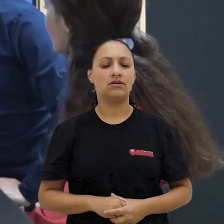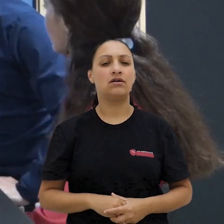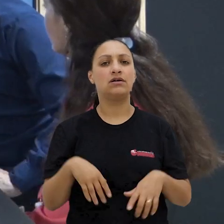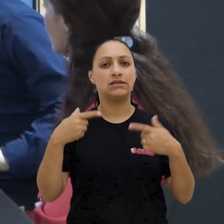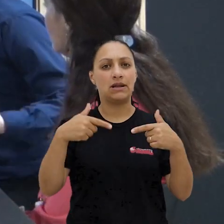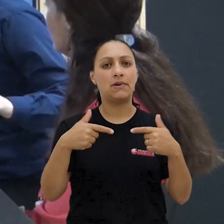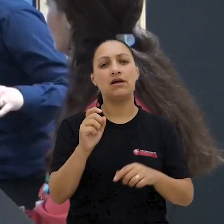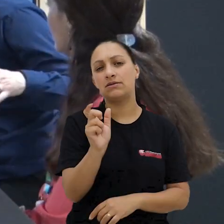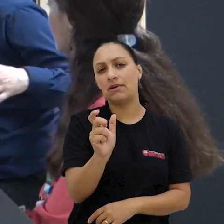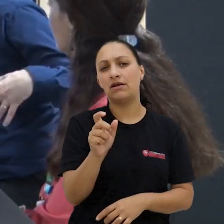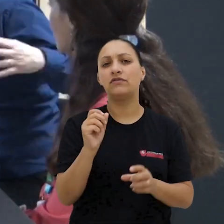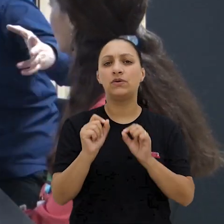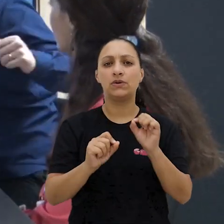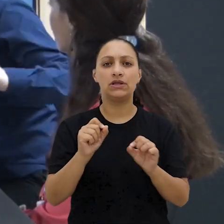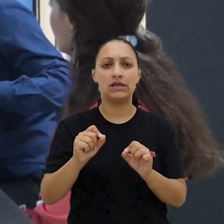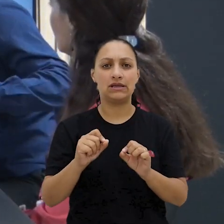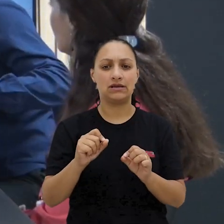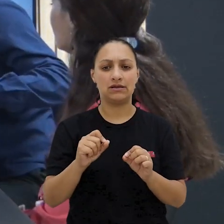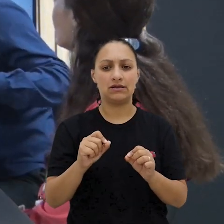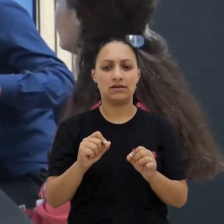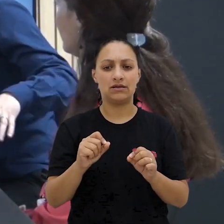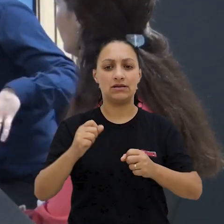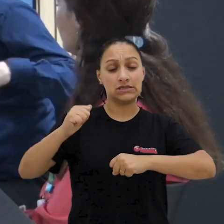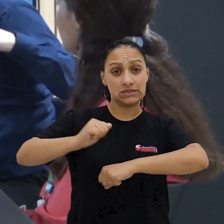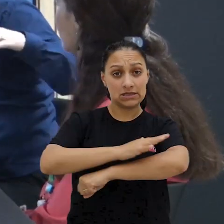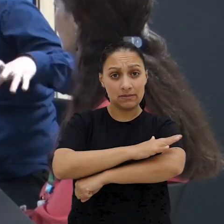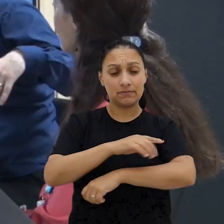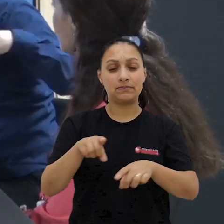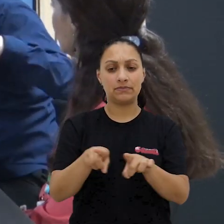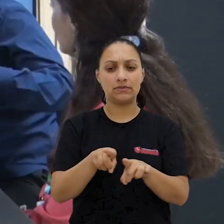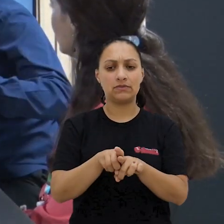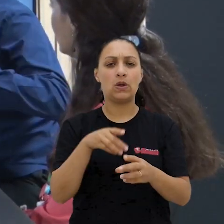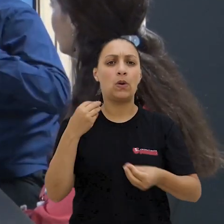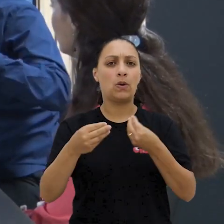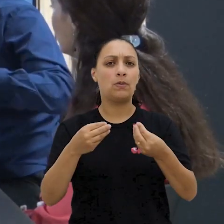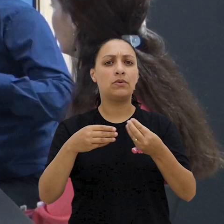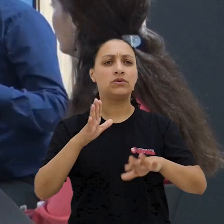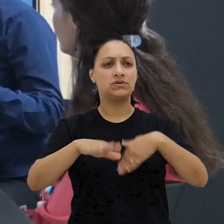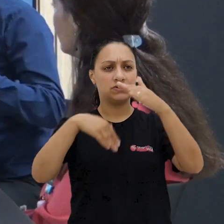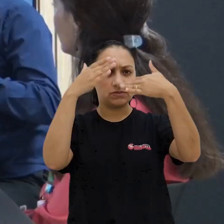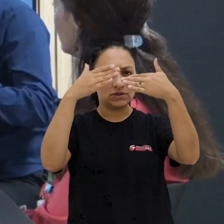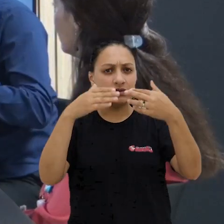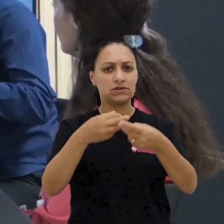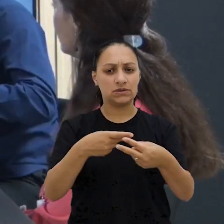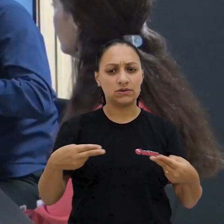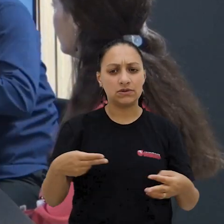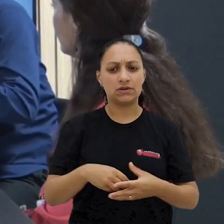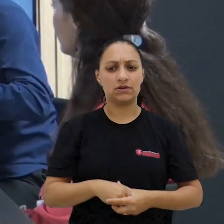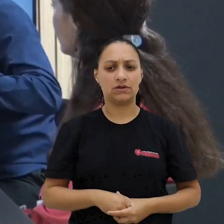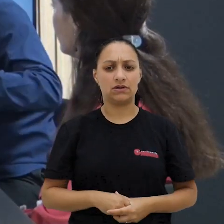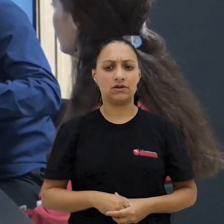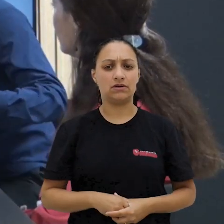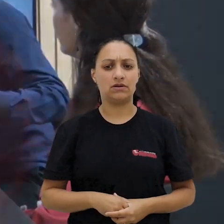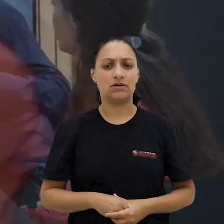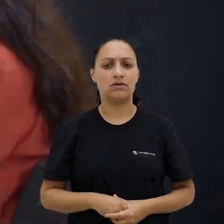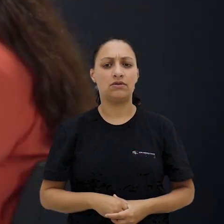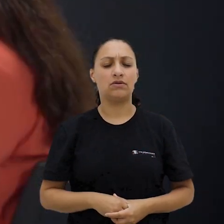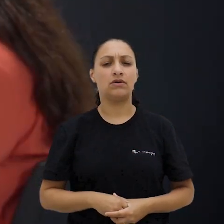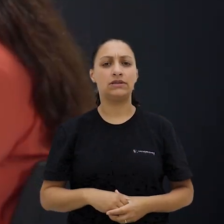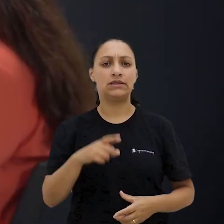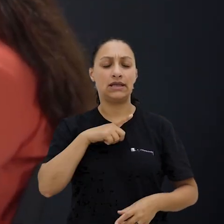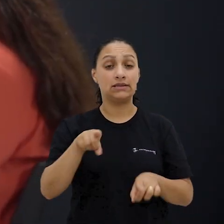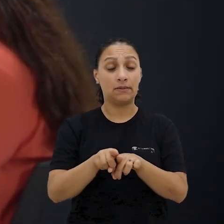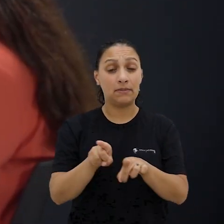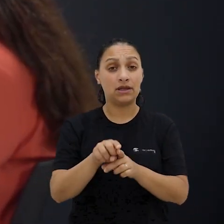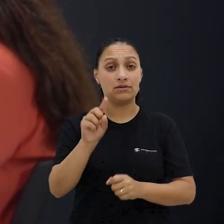da Manu, muito bem colocada, né? Essa que é a unidade de Sapiranga, que é o quanto a gente está fazendo esse movimento, esse talk, né? Agora a gente está conseguindo ter os painéis